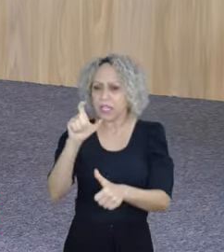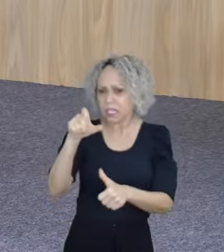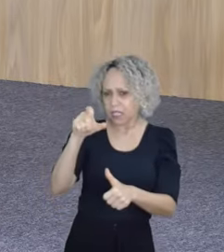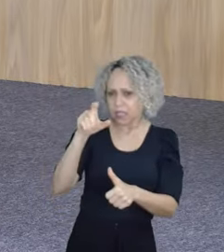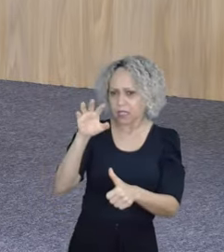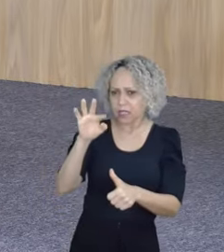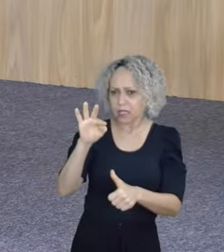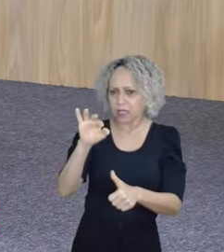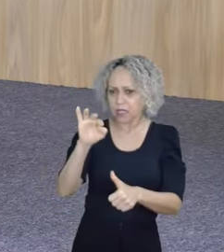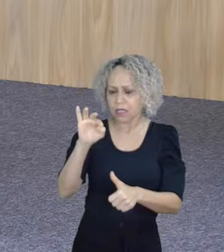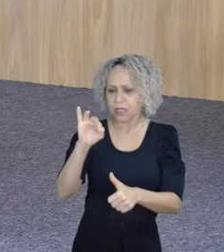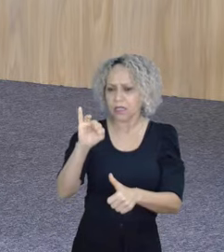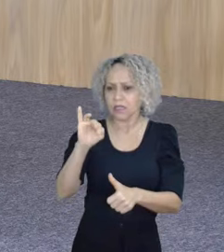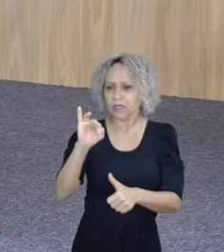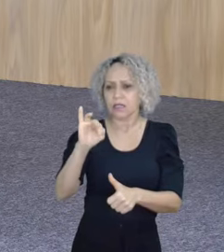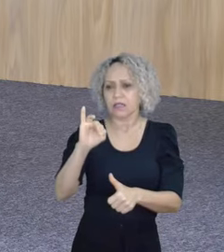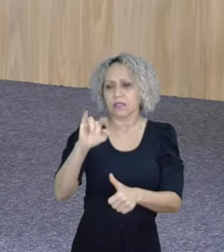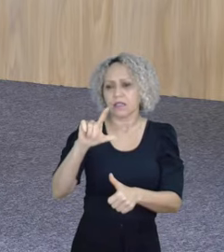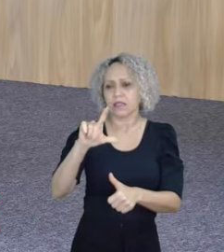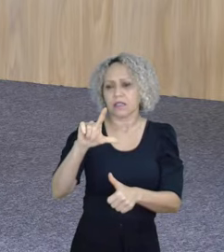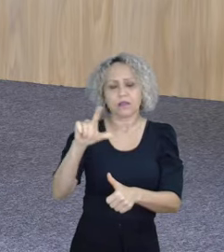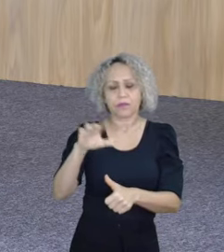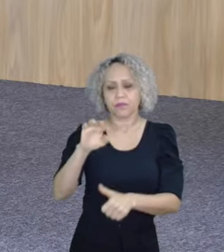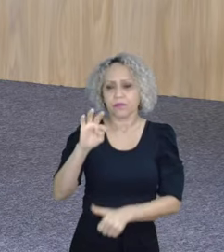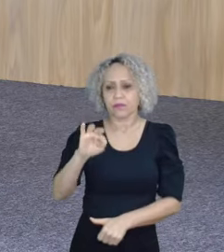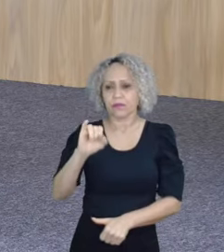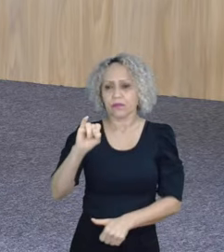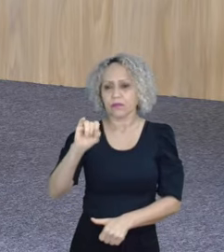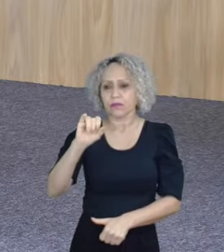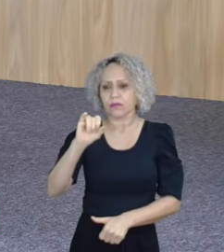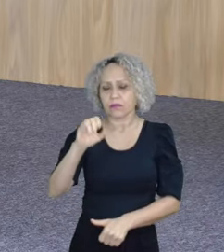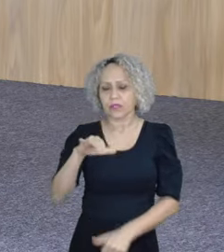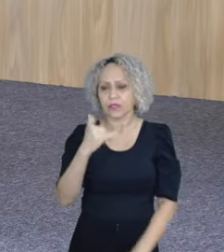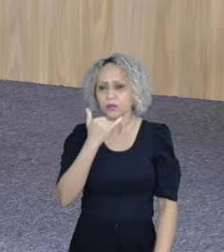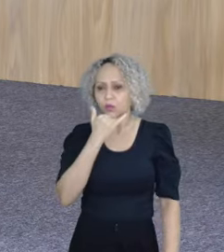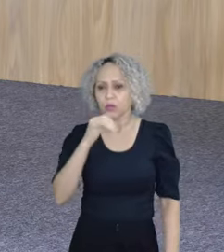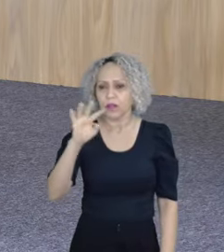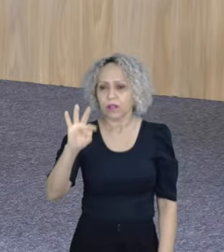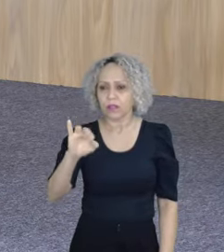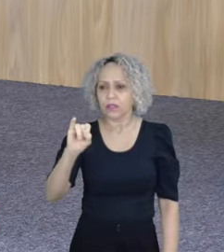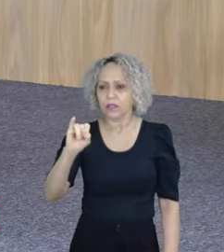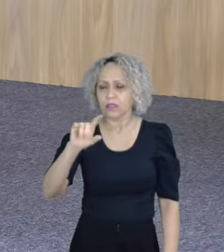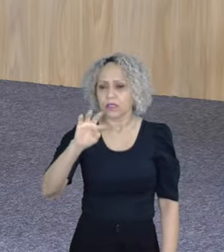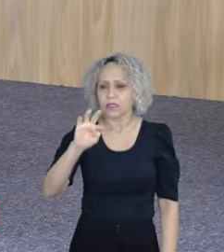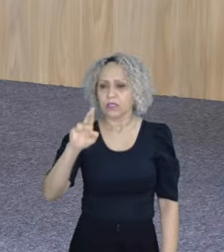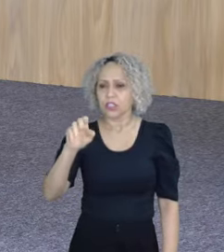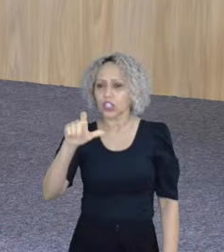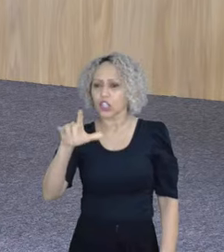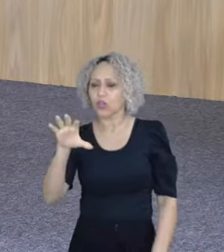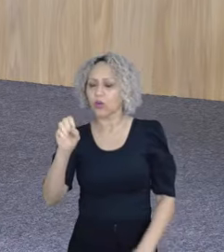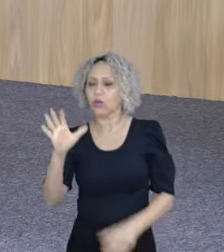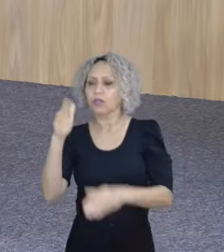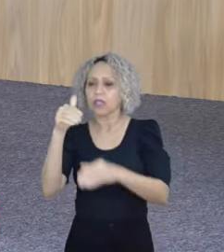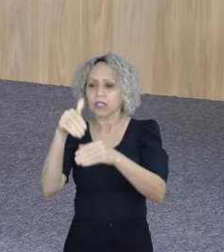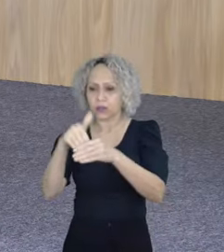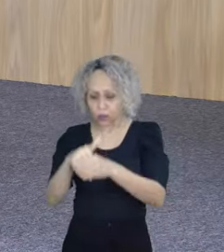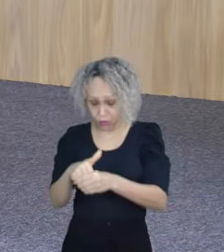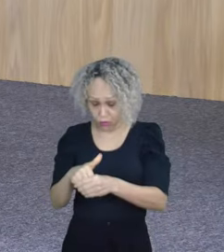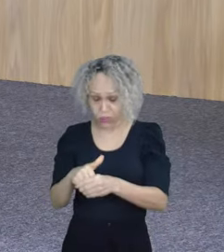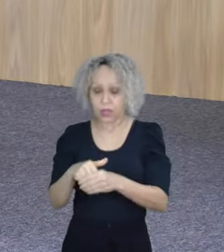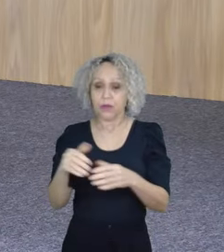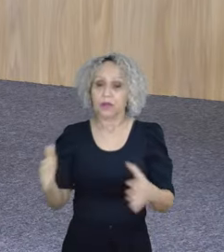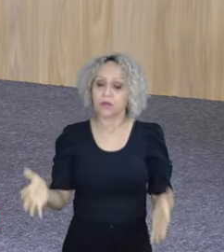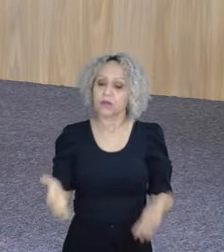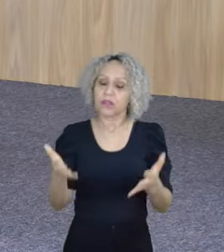processo exclusivamente pela internet e também para você compartilhar aí com a juventude, com os adolescentes, né? Para que eles tirem também os